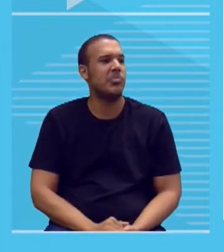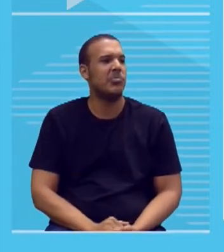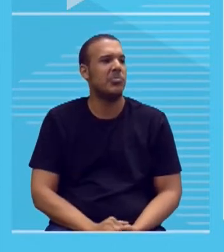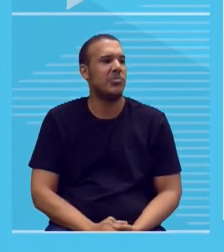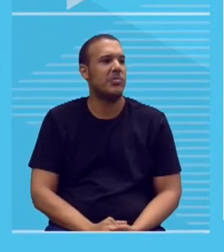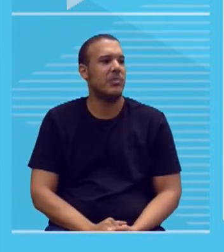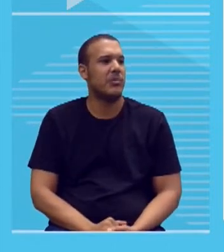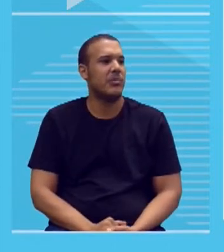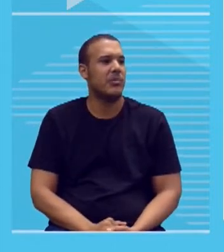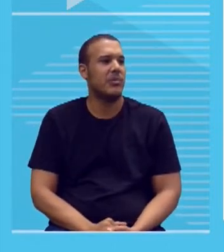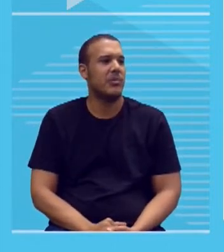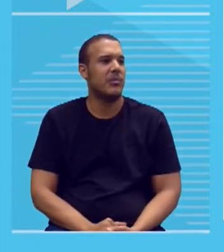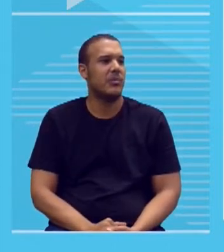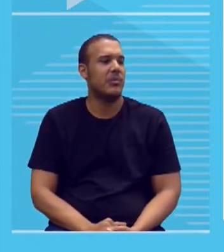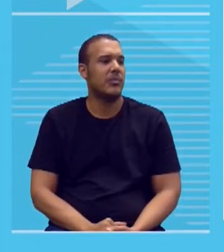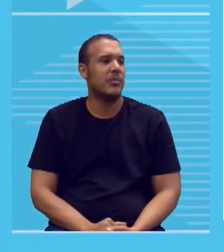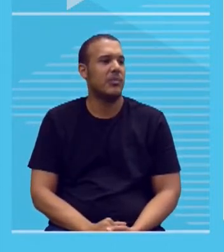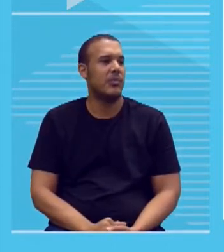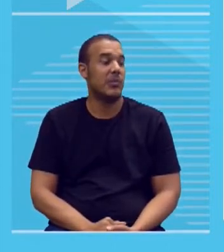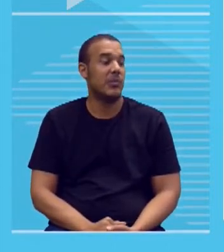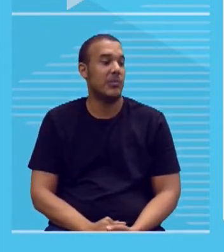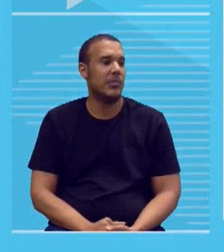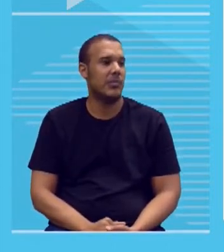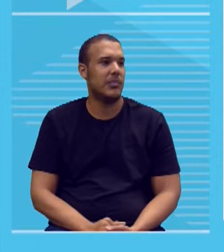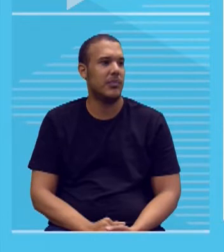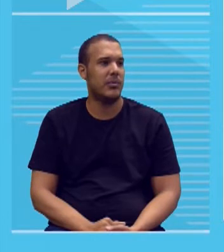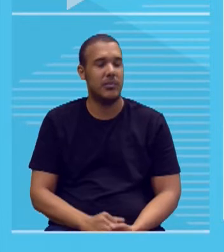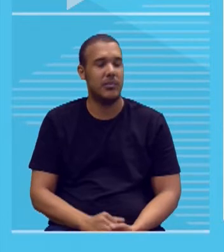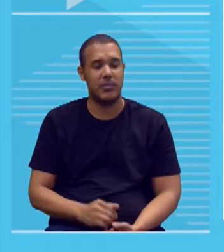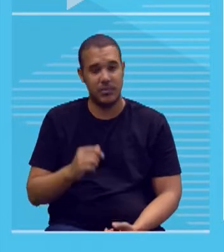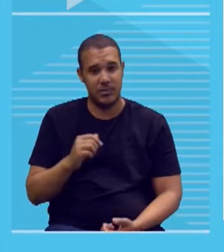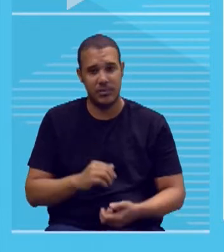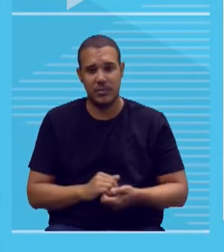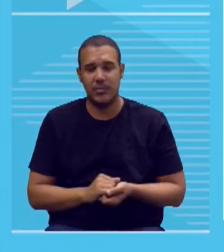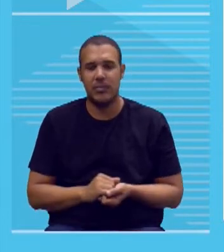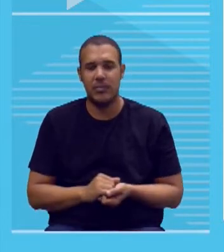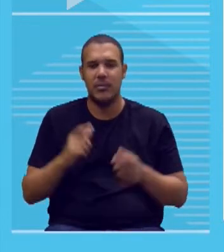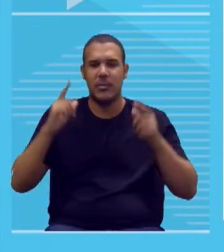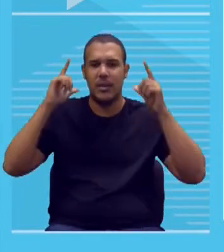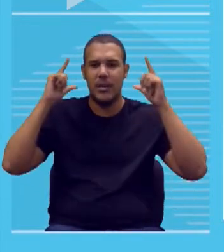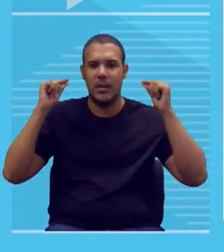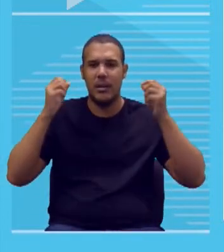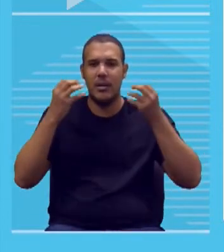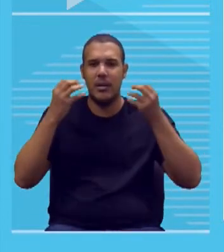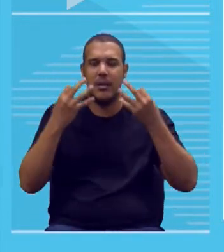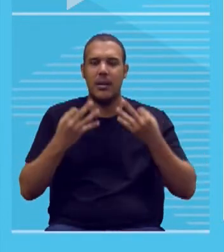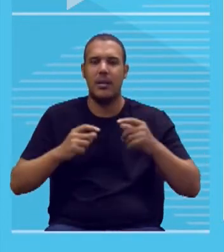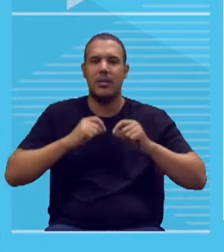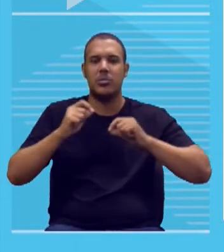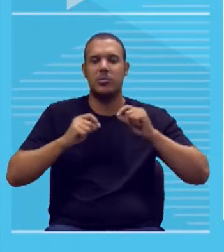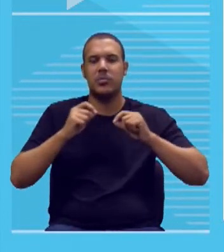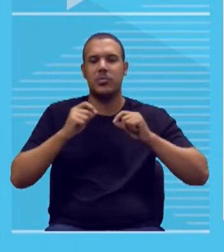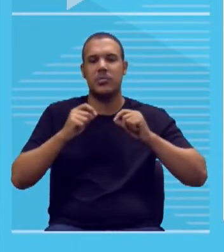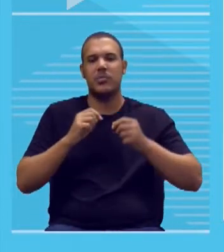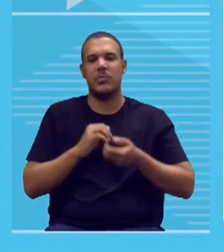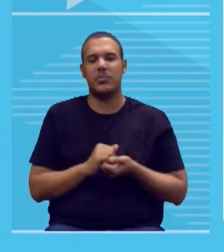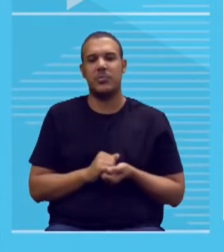vamos ver como é que fica isso que aquilo Mark dice la matrice assim olha